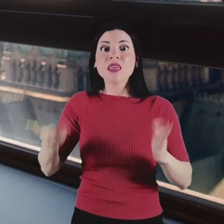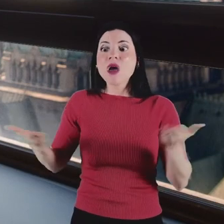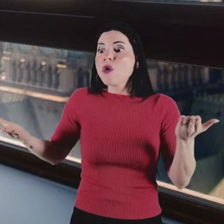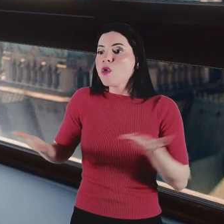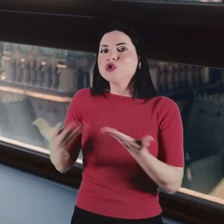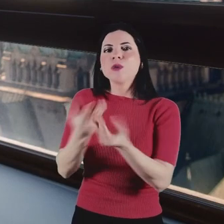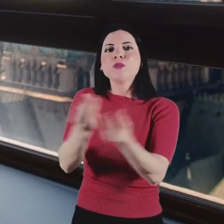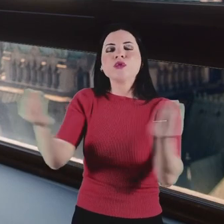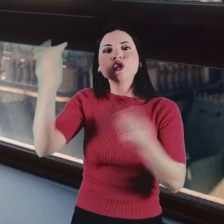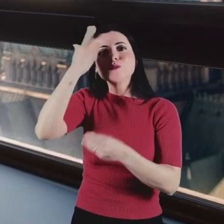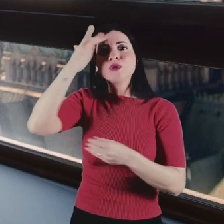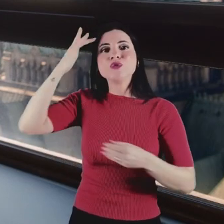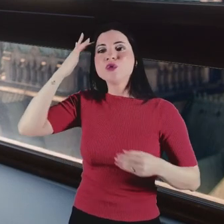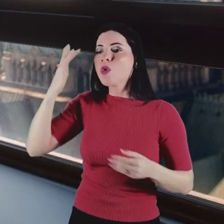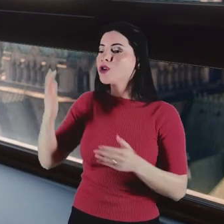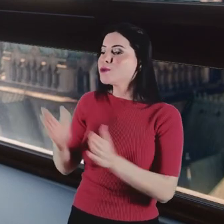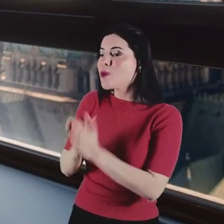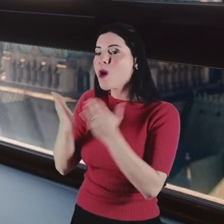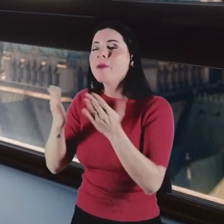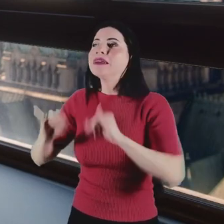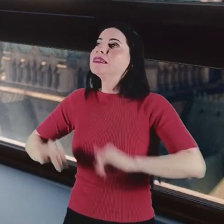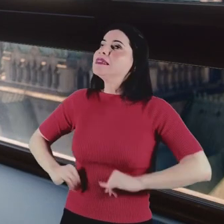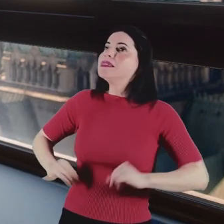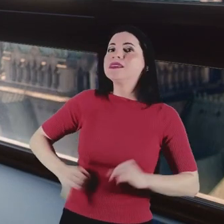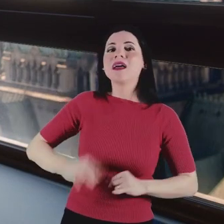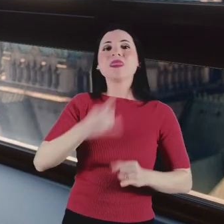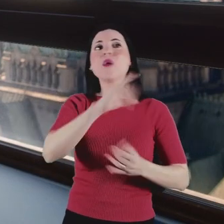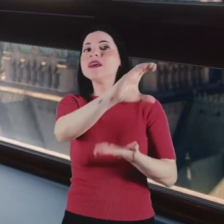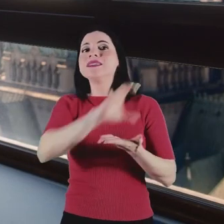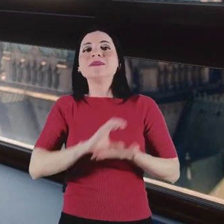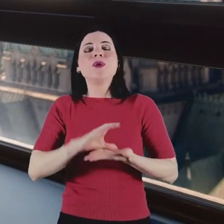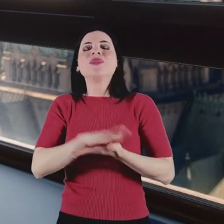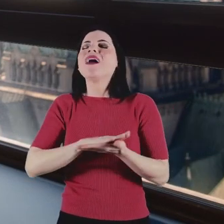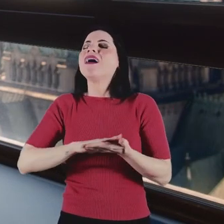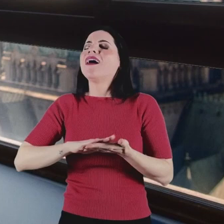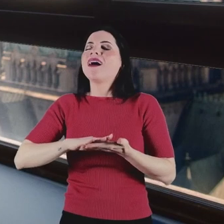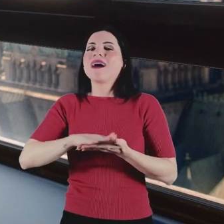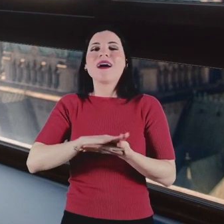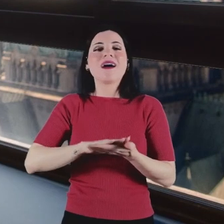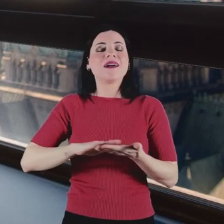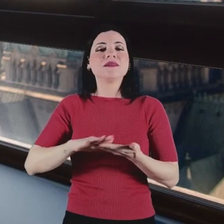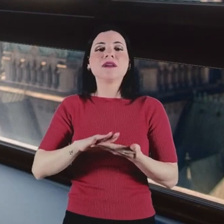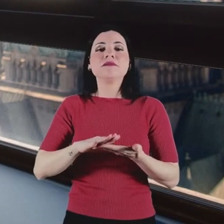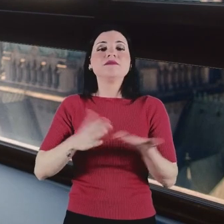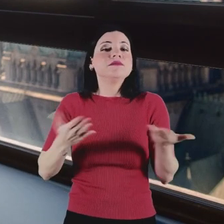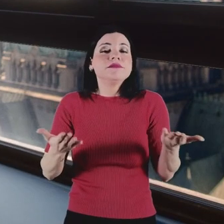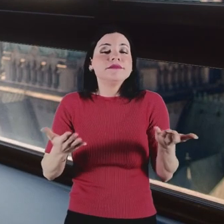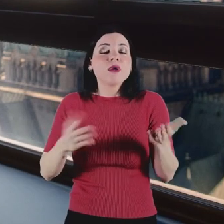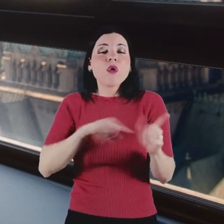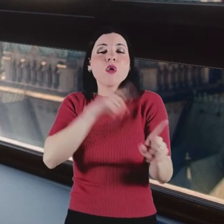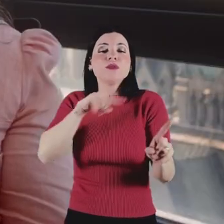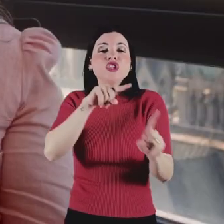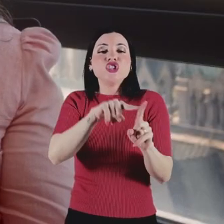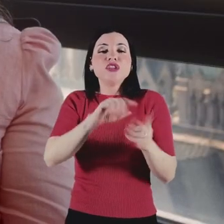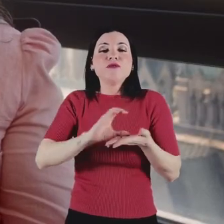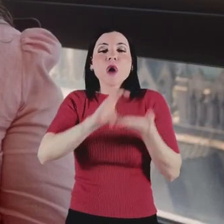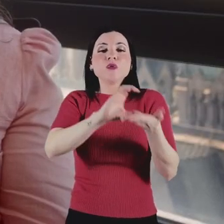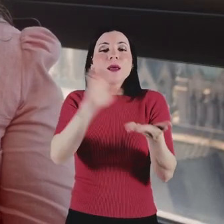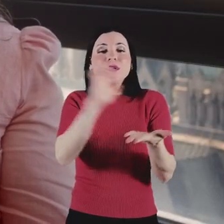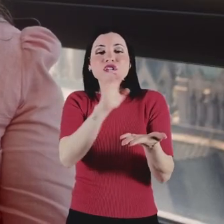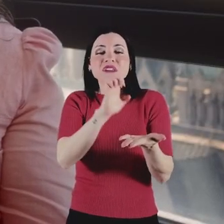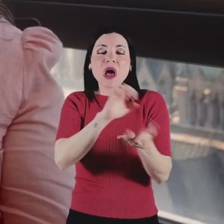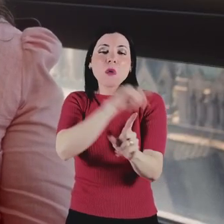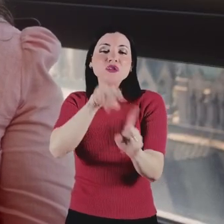implementação do auxílio, a gente ainda tem muitas pessoas nessa situação de extrema vulnerabilidade sem ter recebido absolutamente nada. Ou